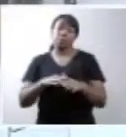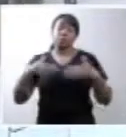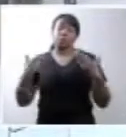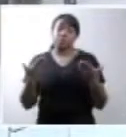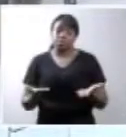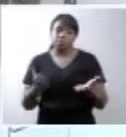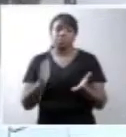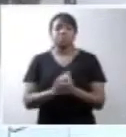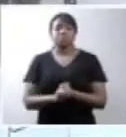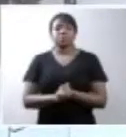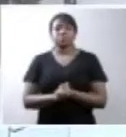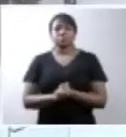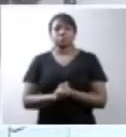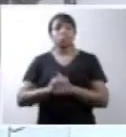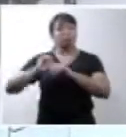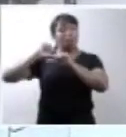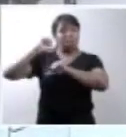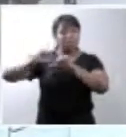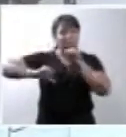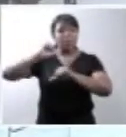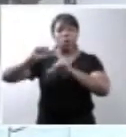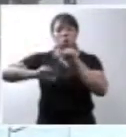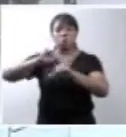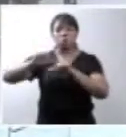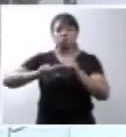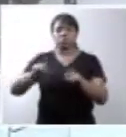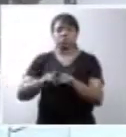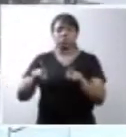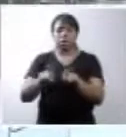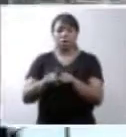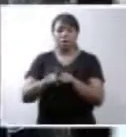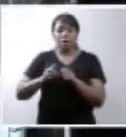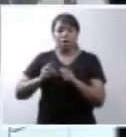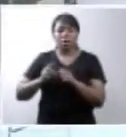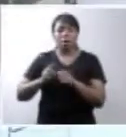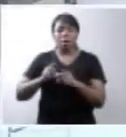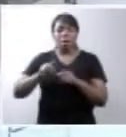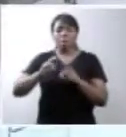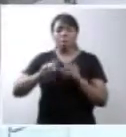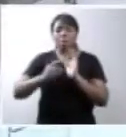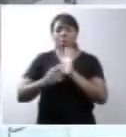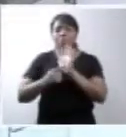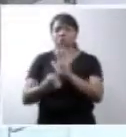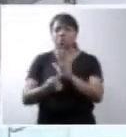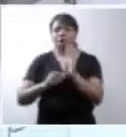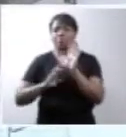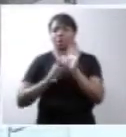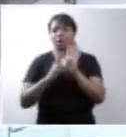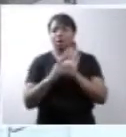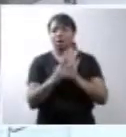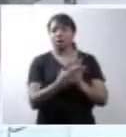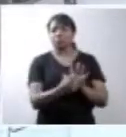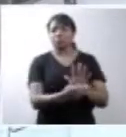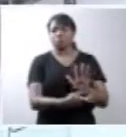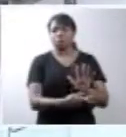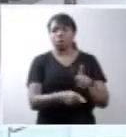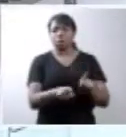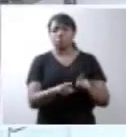Então, mudam-se os indicadores para que possam dar conta da diversidade humana da infância